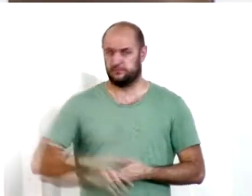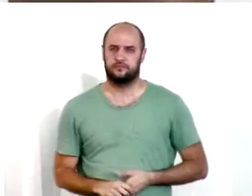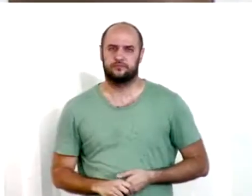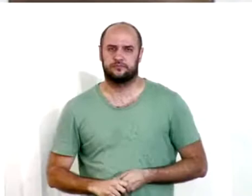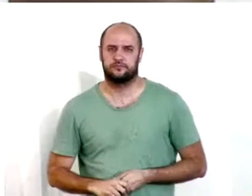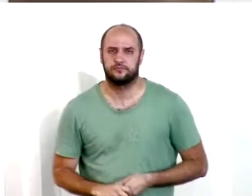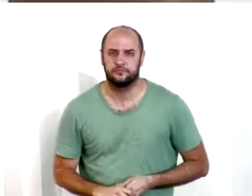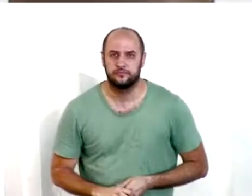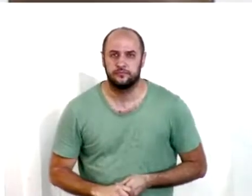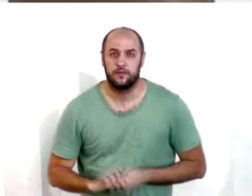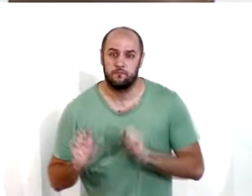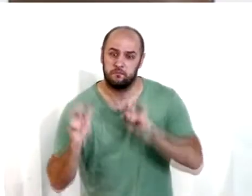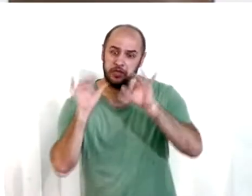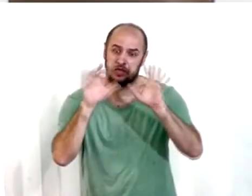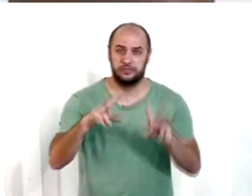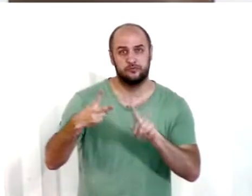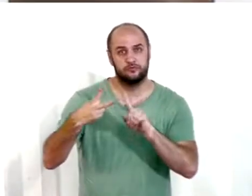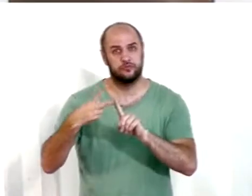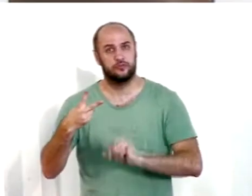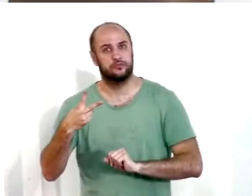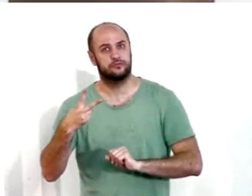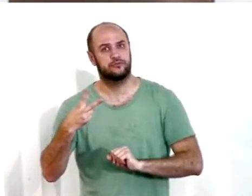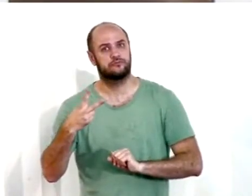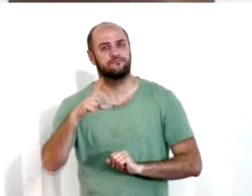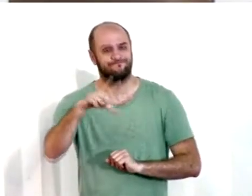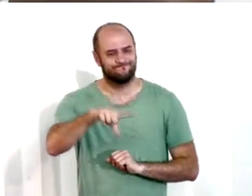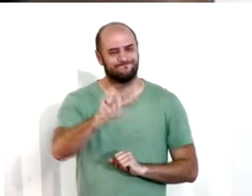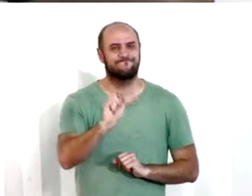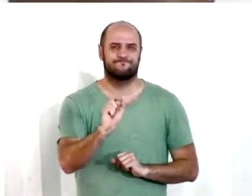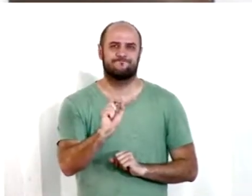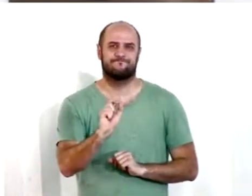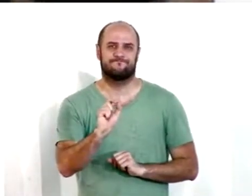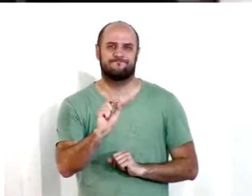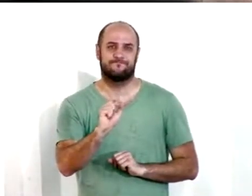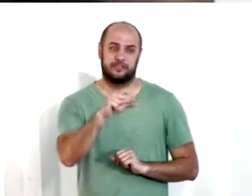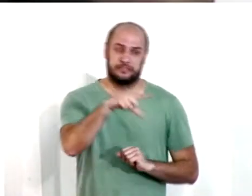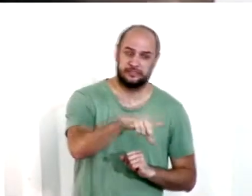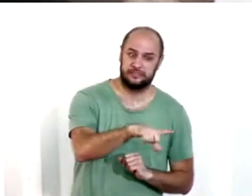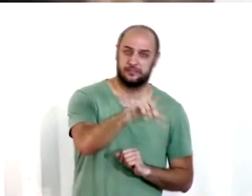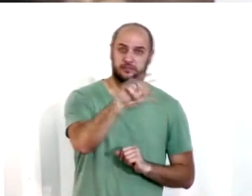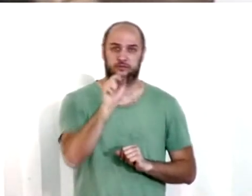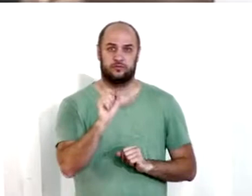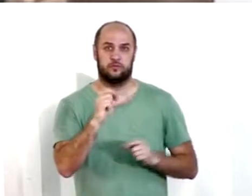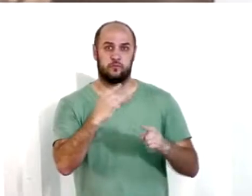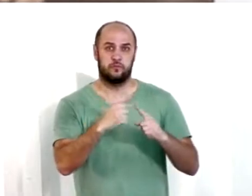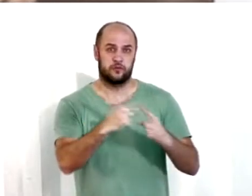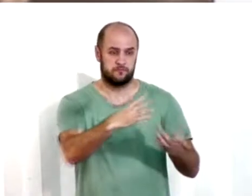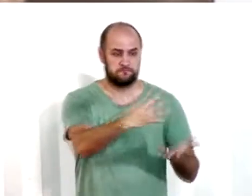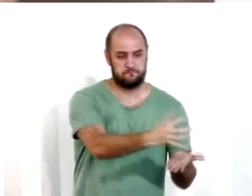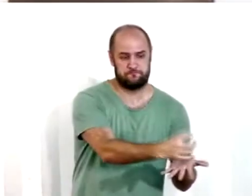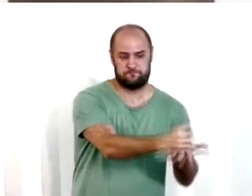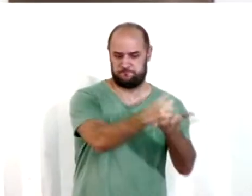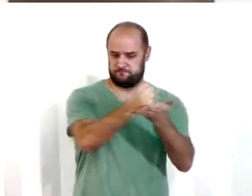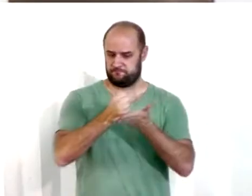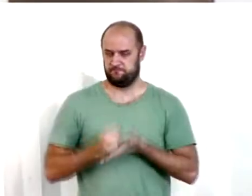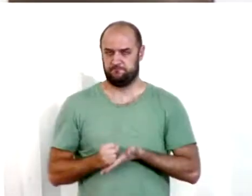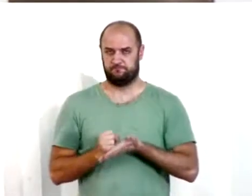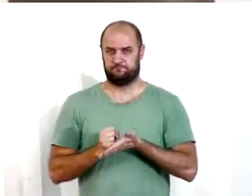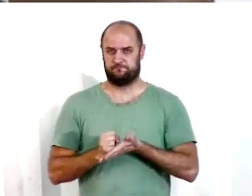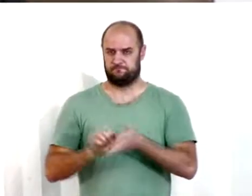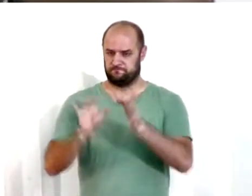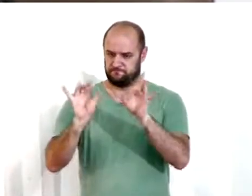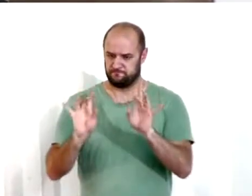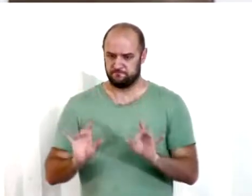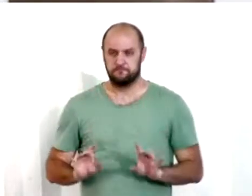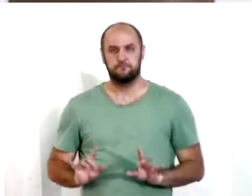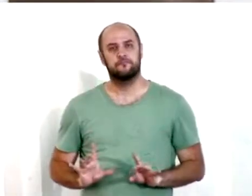a segunda bênção é da predestinação. Escolher é tomar e separar. Predestinar